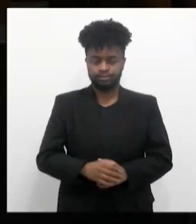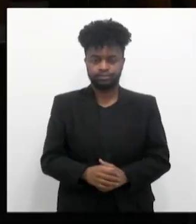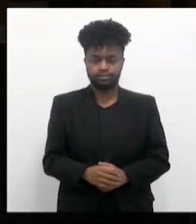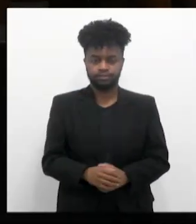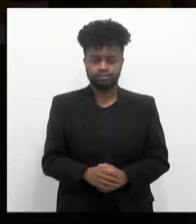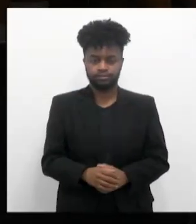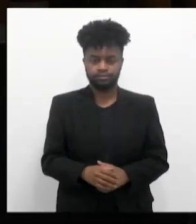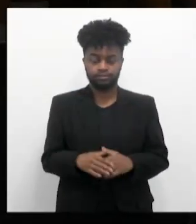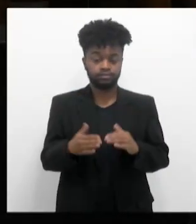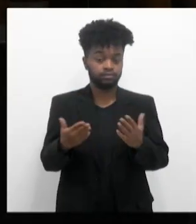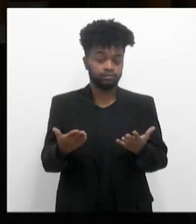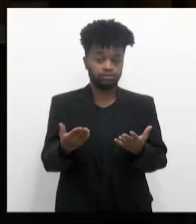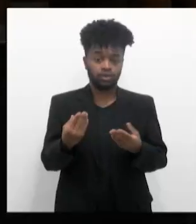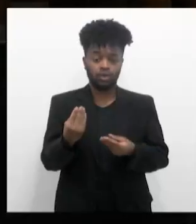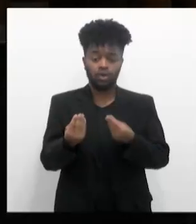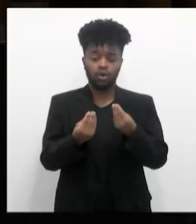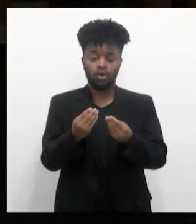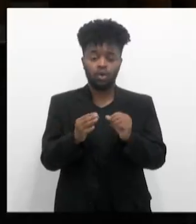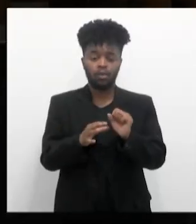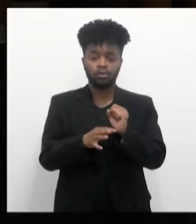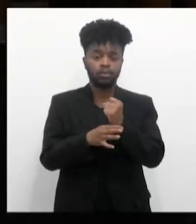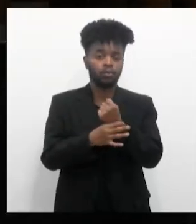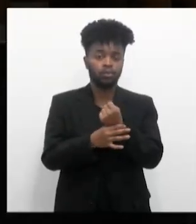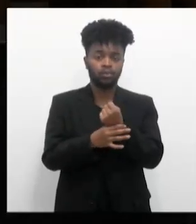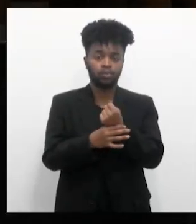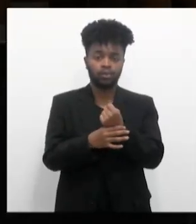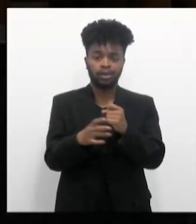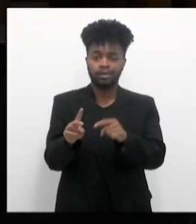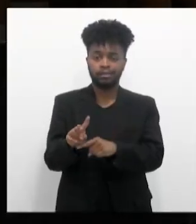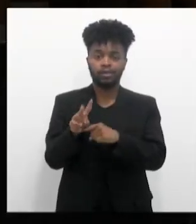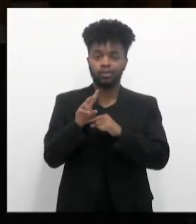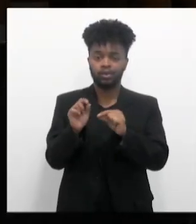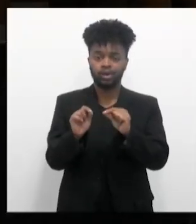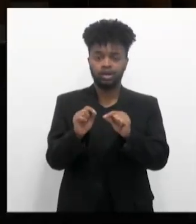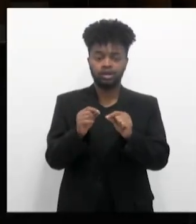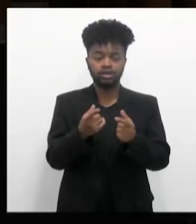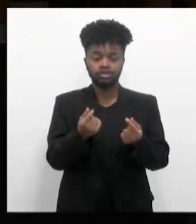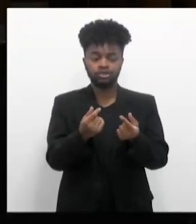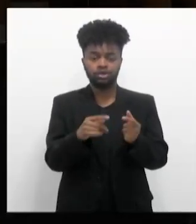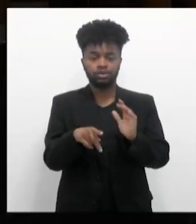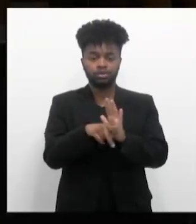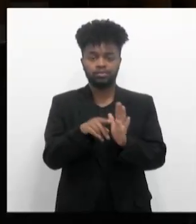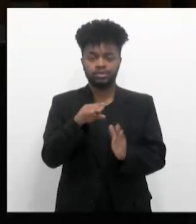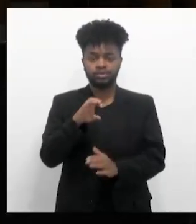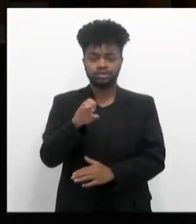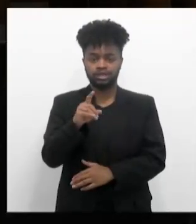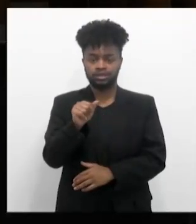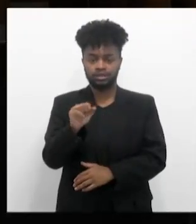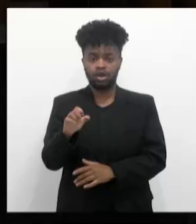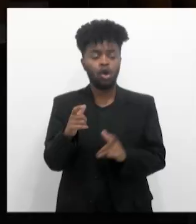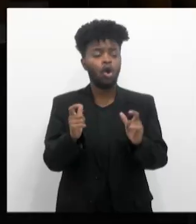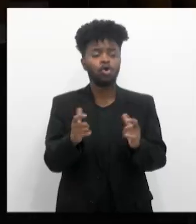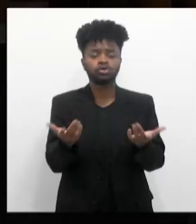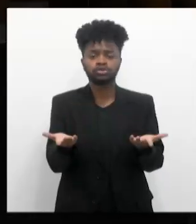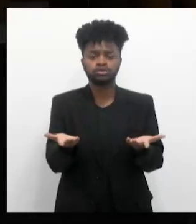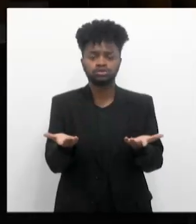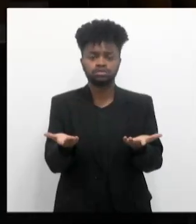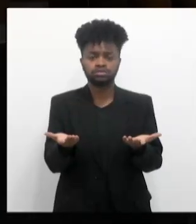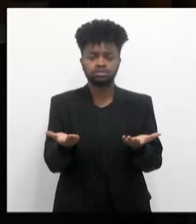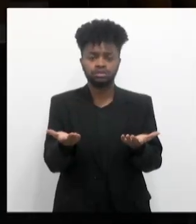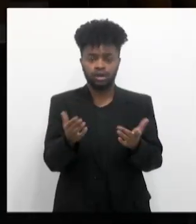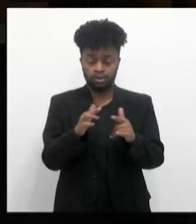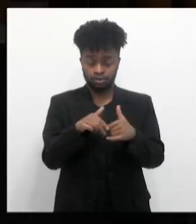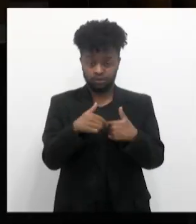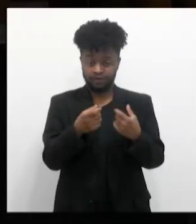A garantia desse empréstimo são as receitas da SEDAI. Receitas aonde? Oriundas